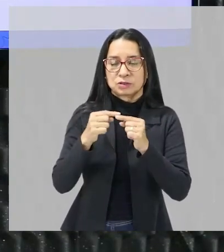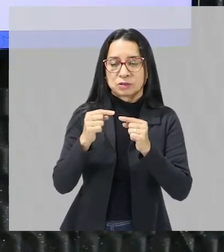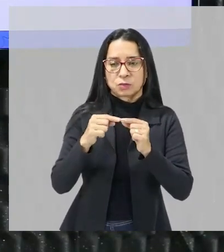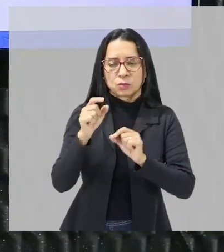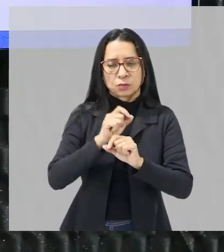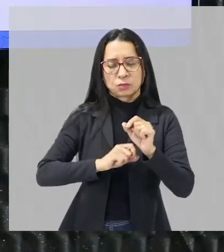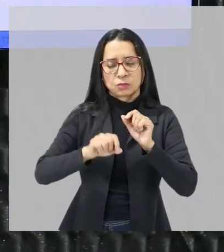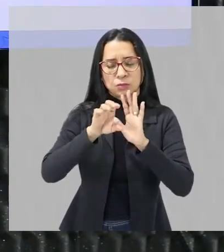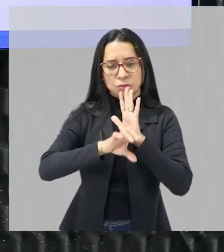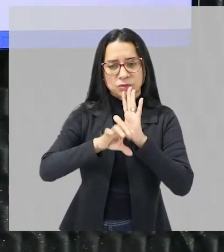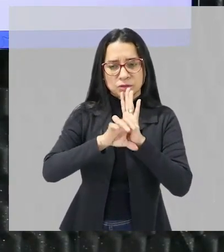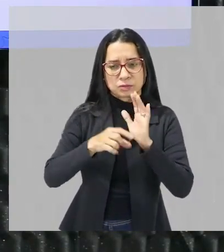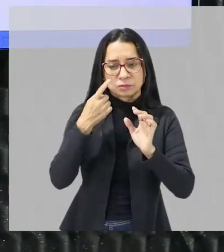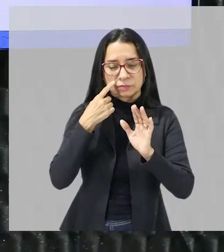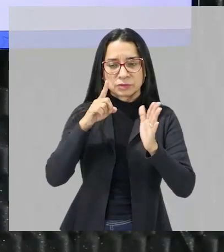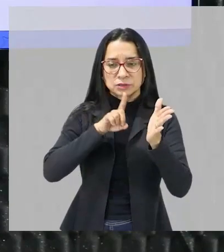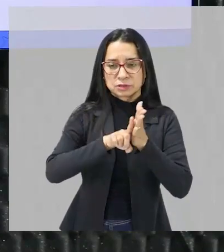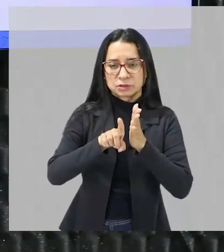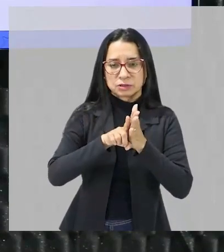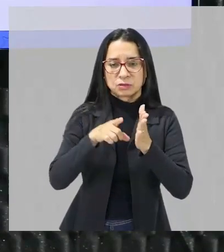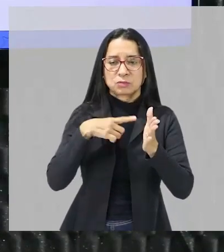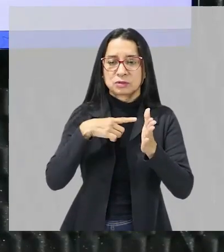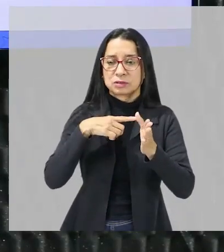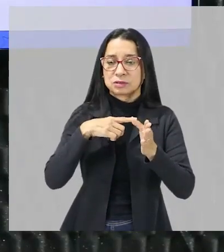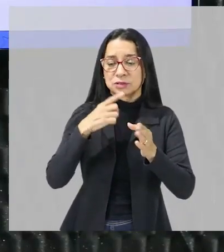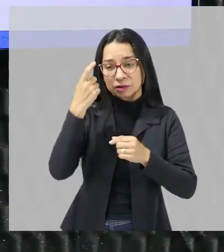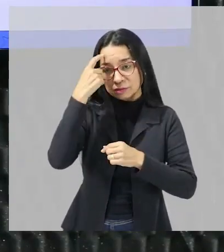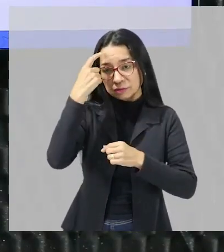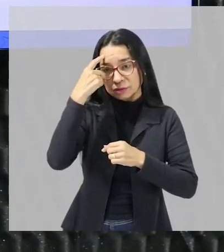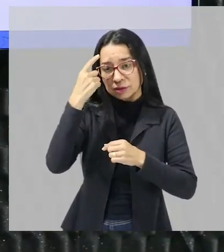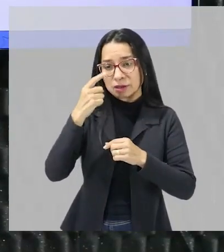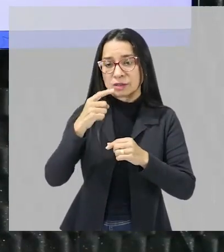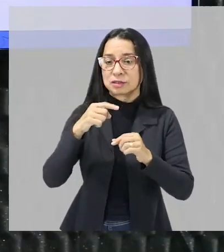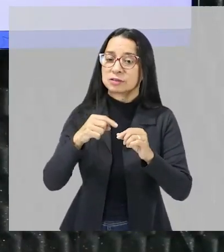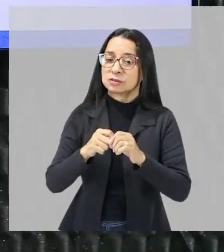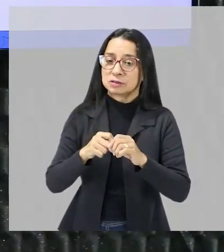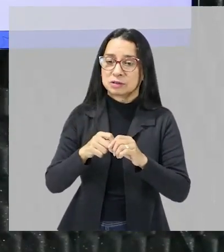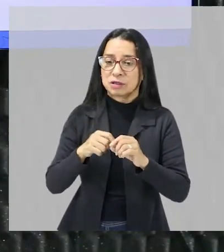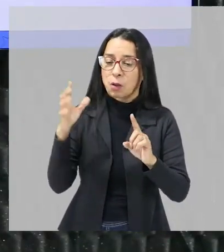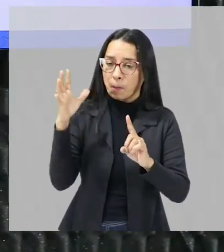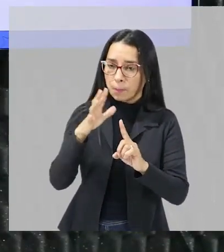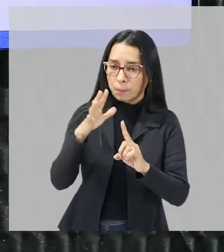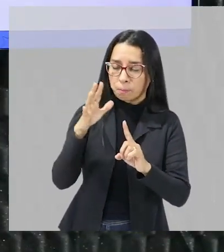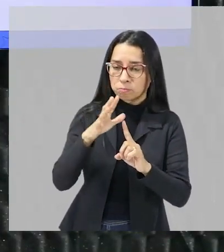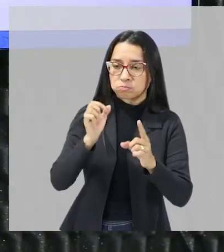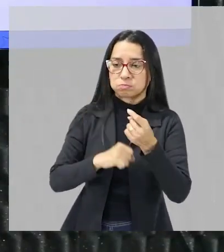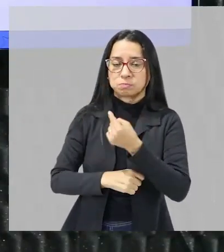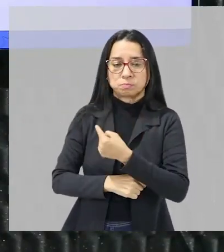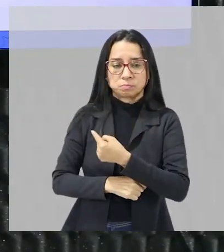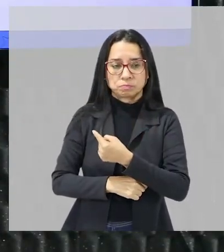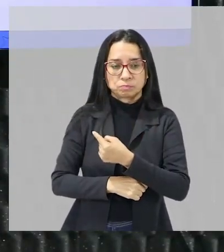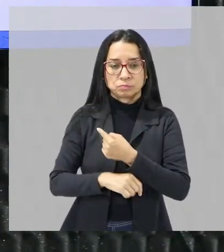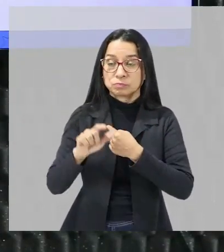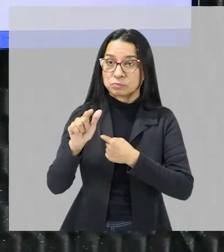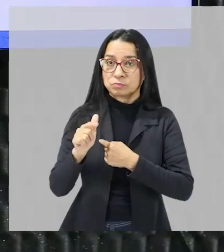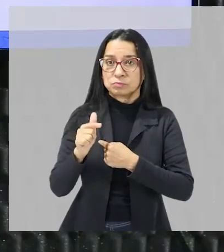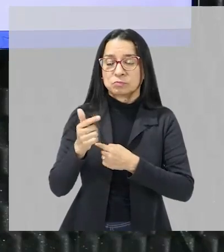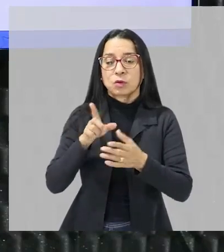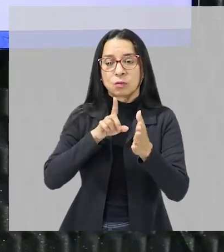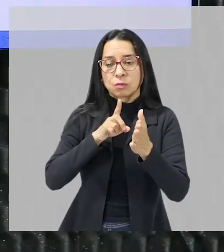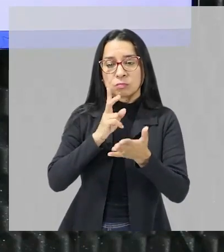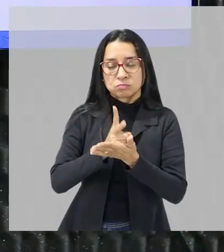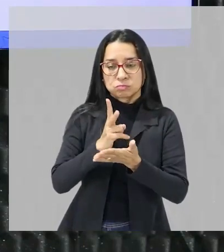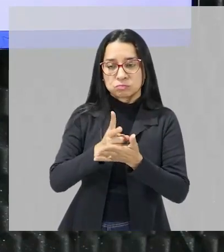produza envolve a ideia de manipulação. Por conseguinte, a questão não é se os meios